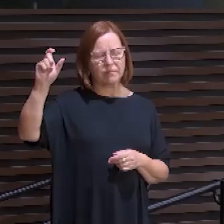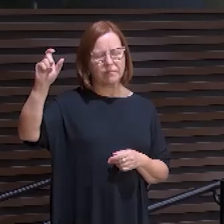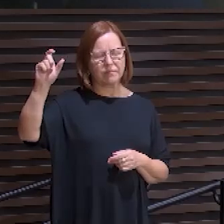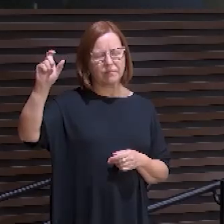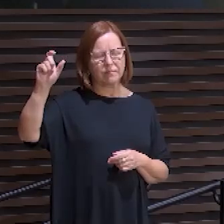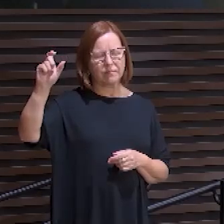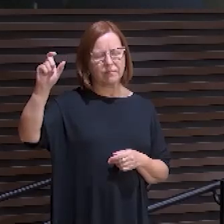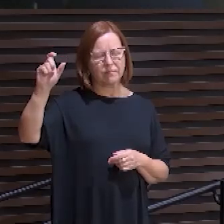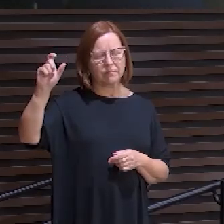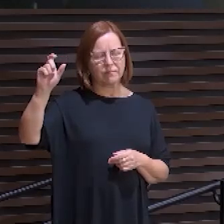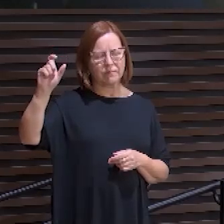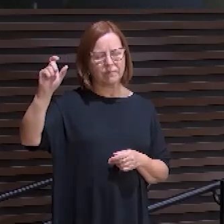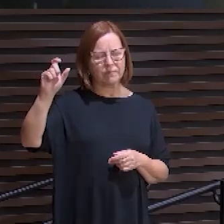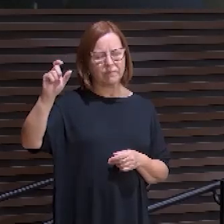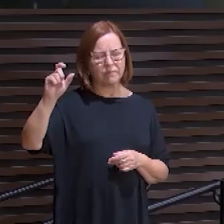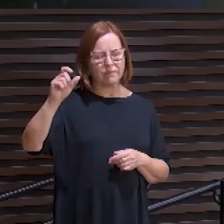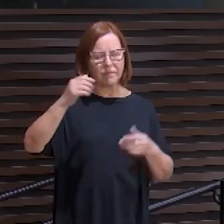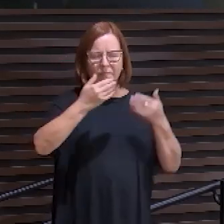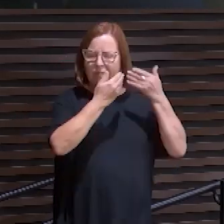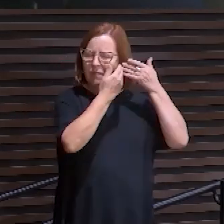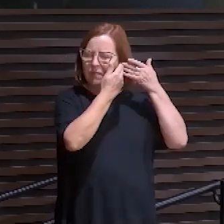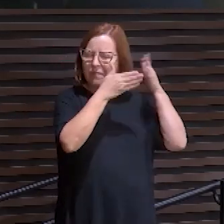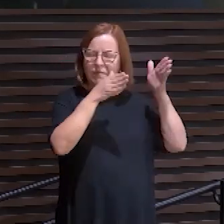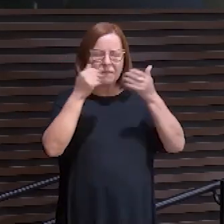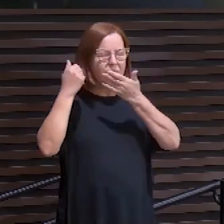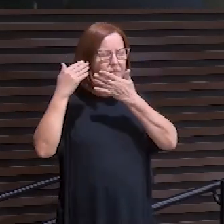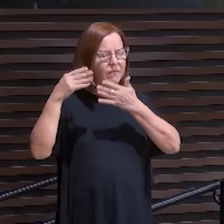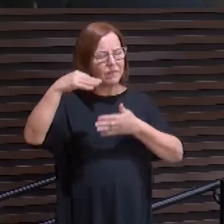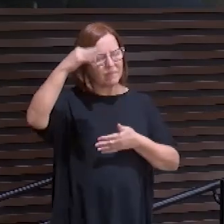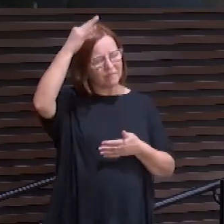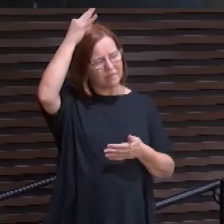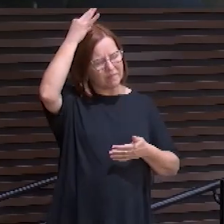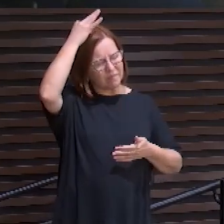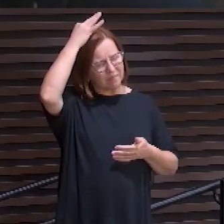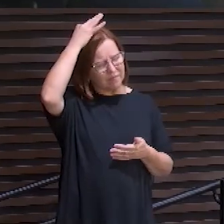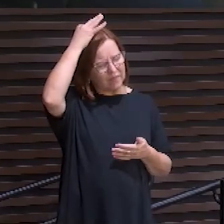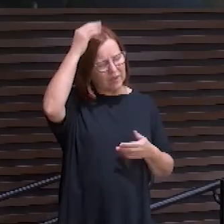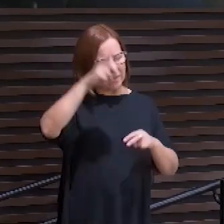aguça os nossos ouvidos pelo Teu Espírito Santo,